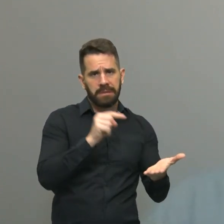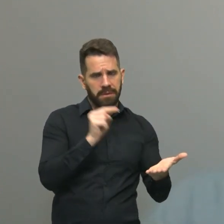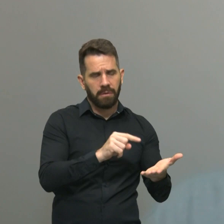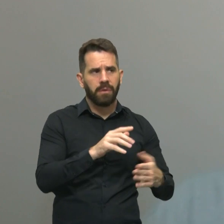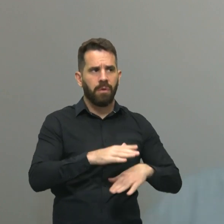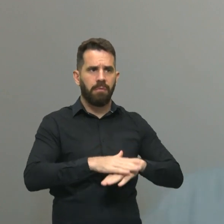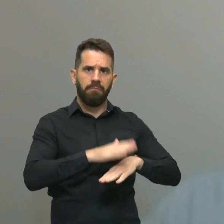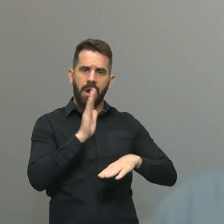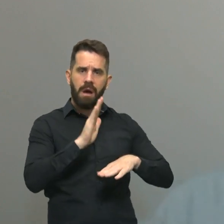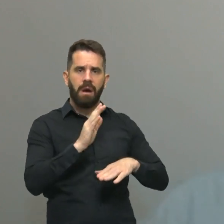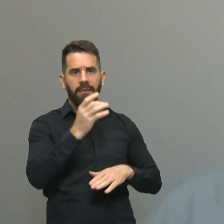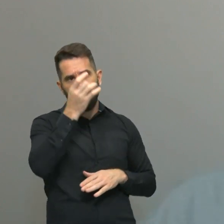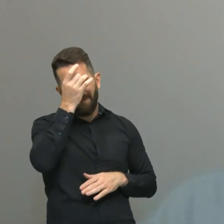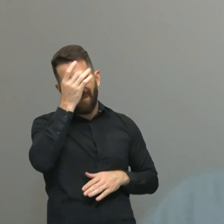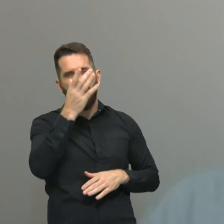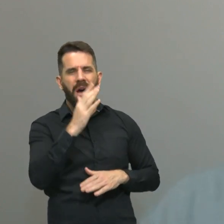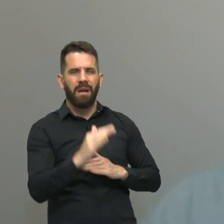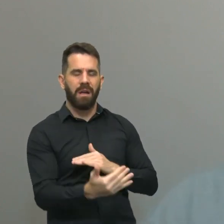para poder